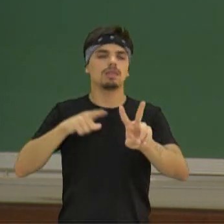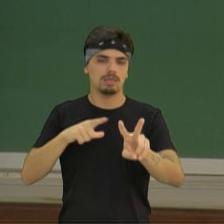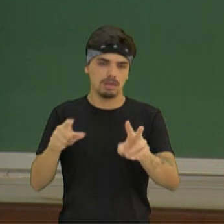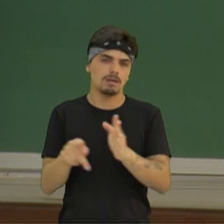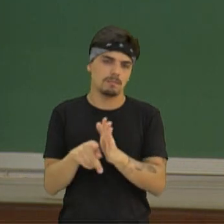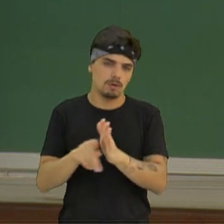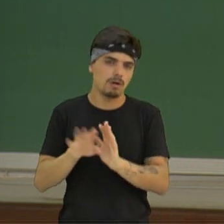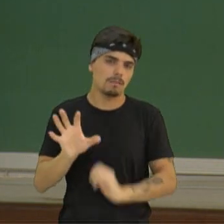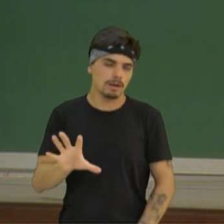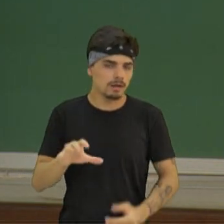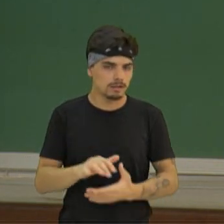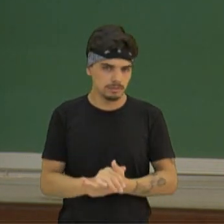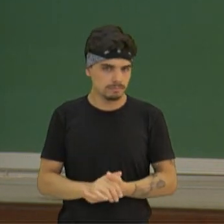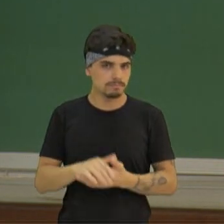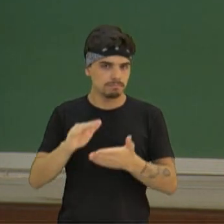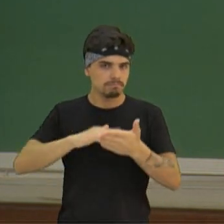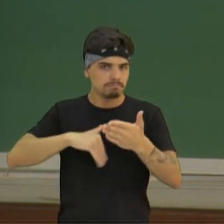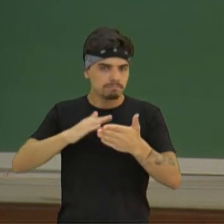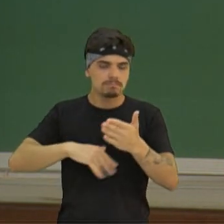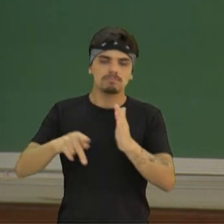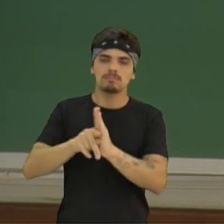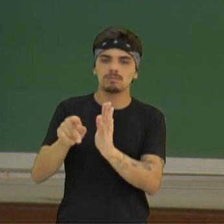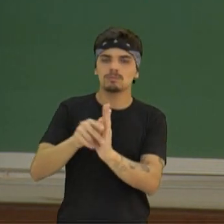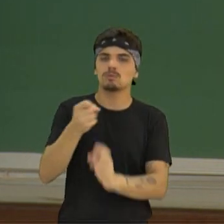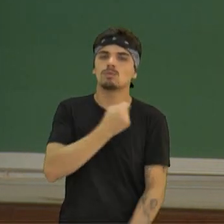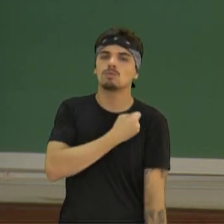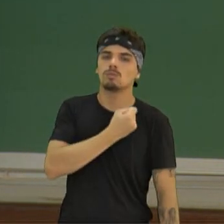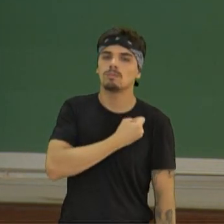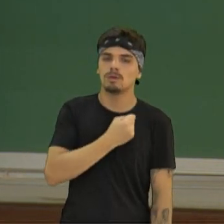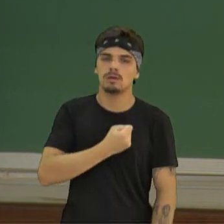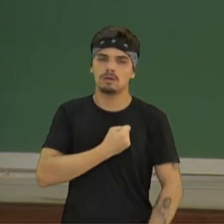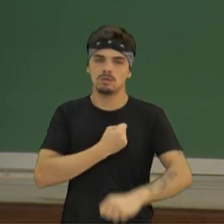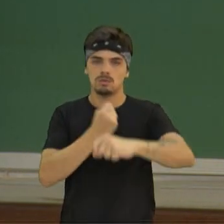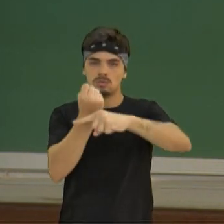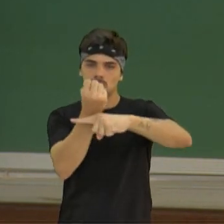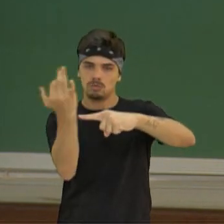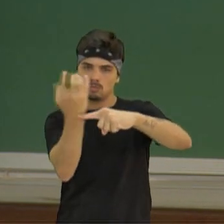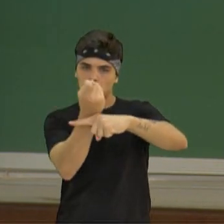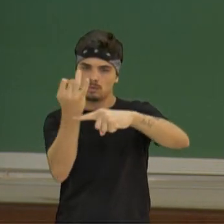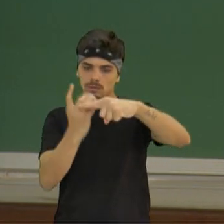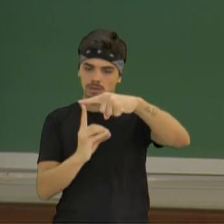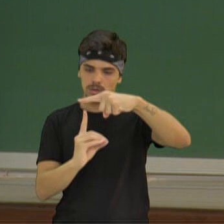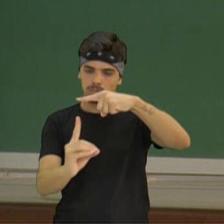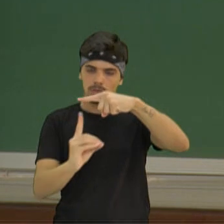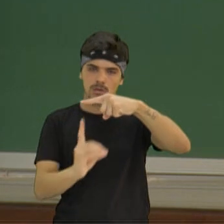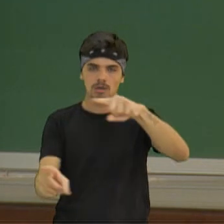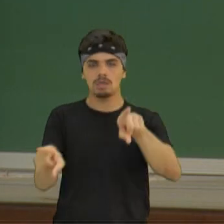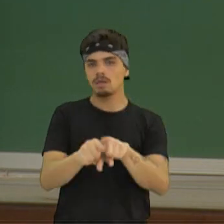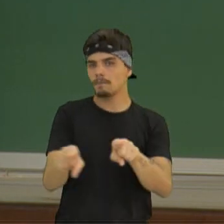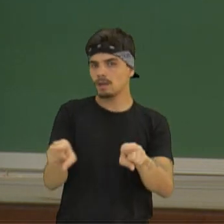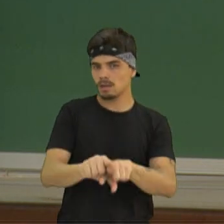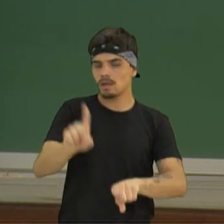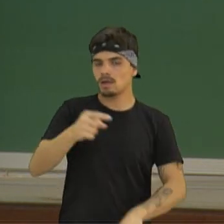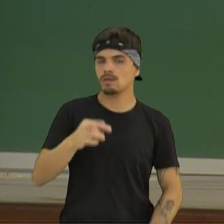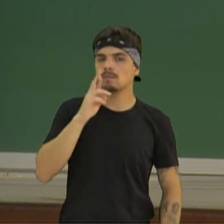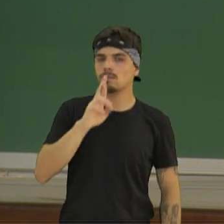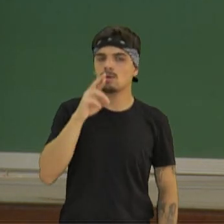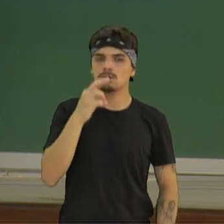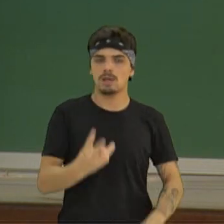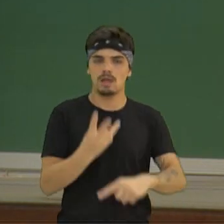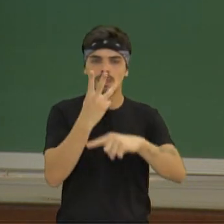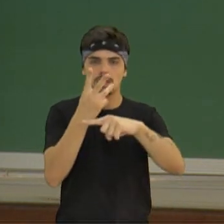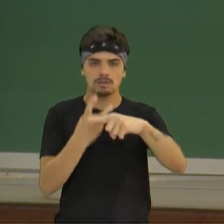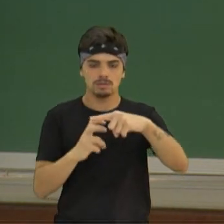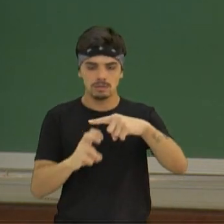divisão, extrai a raiz do numerador e a raiz do denominador. Então, a resposta é mais ou menos 3/5, mas espera